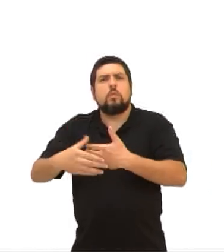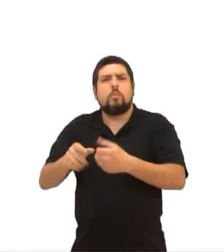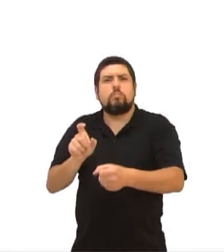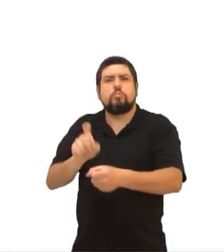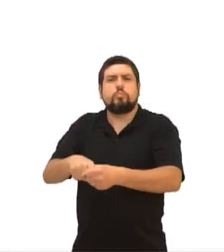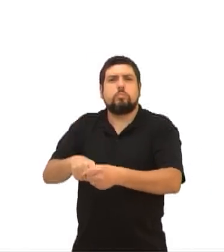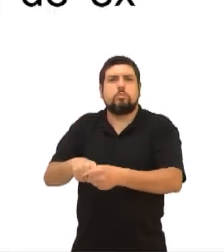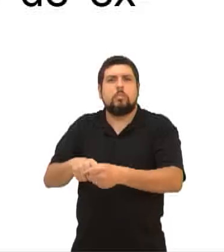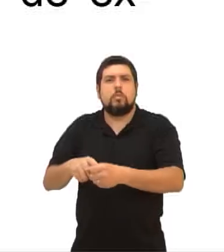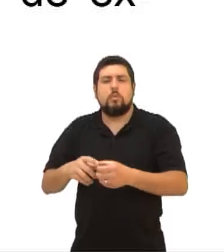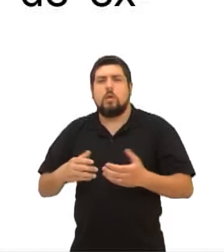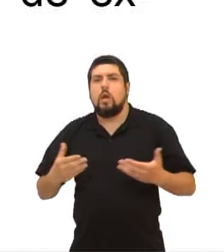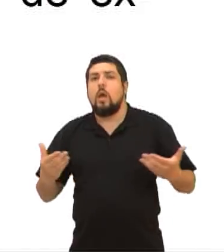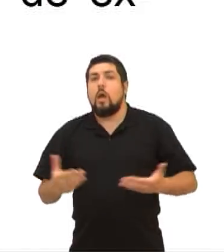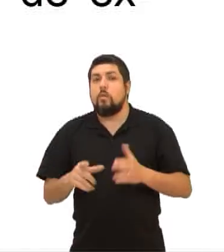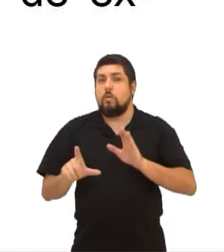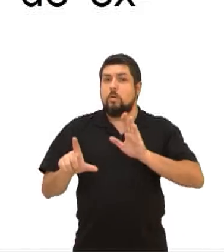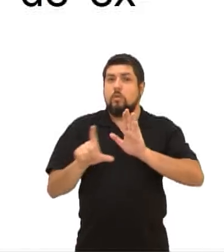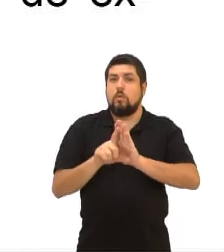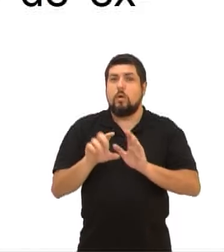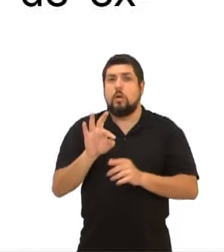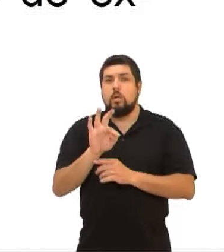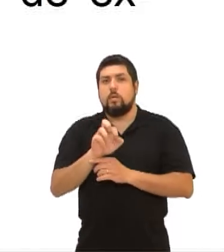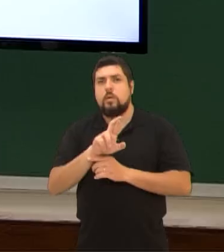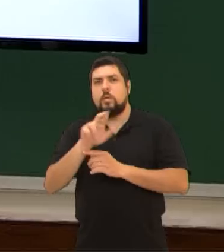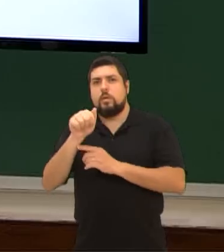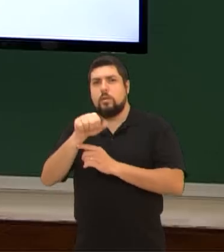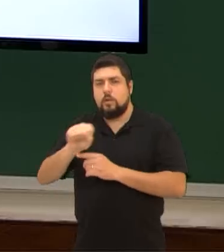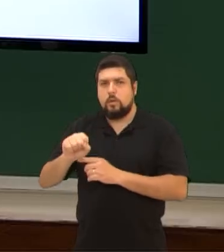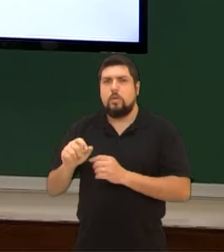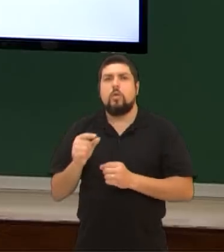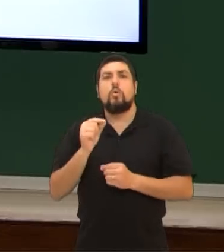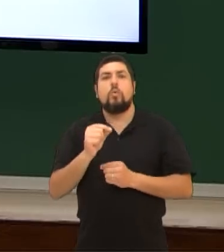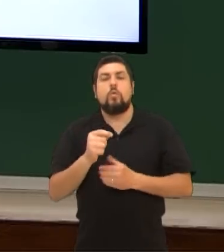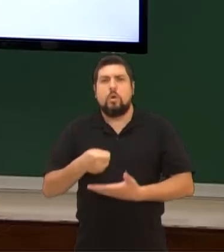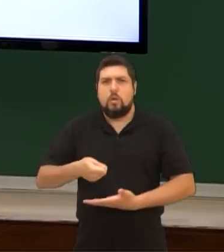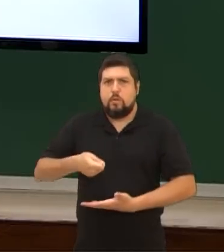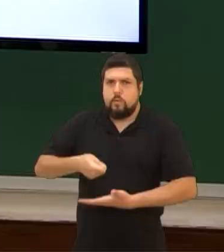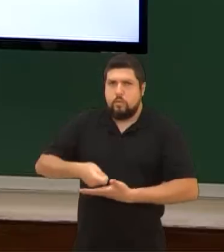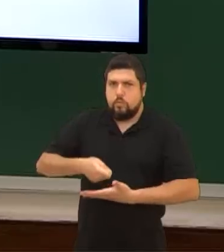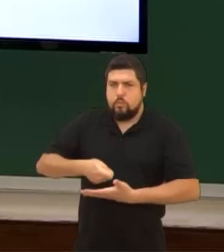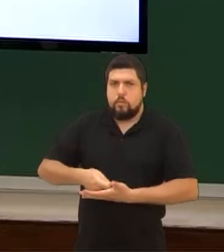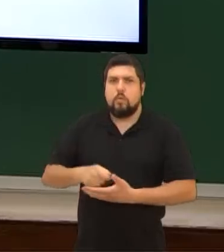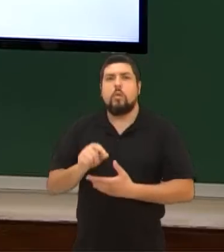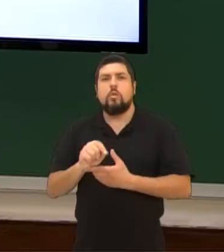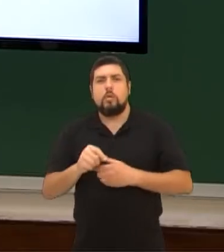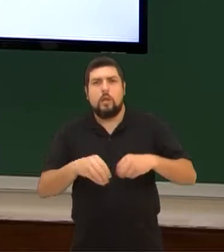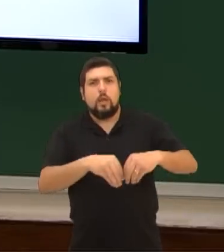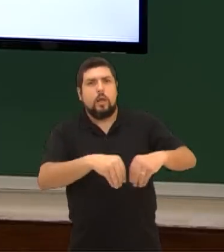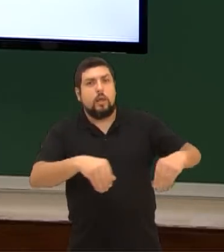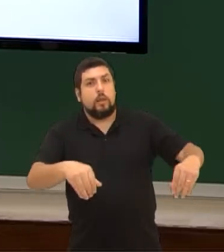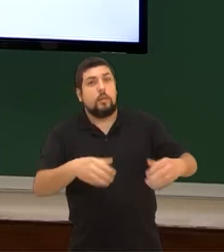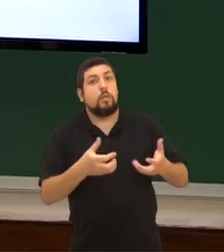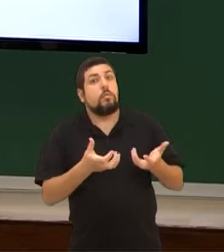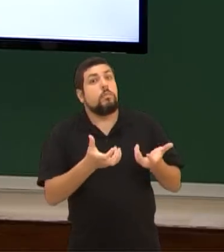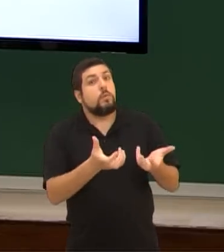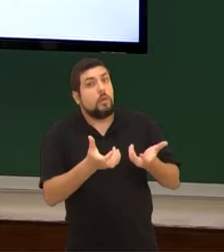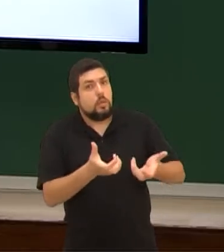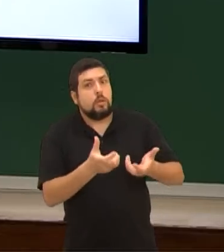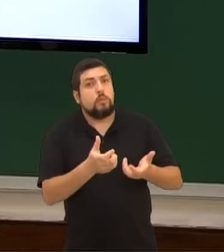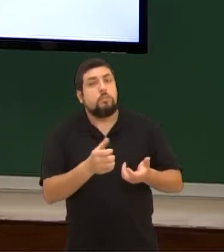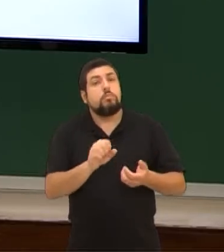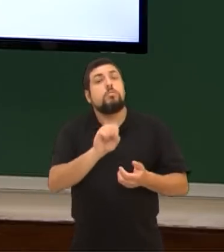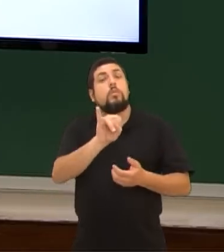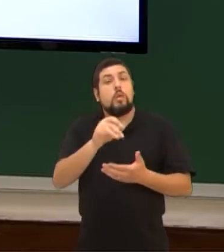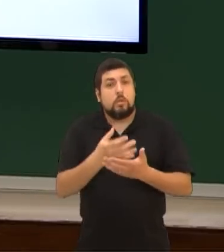posse. Agora, com a Lei de Terras, ela vai exigir que a compra de terras, o documento